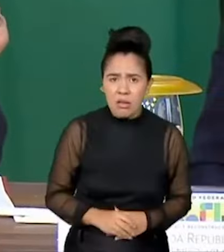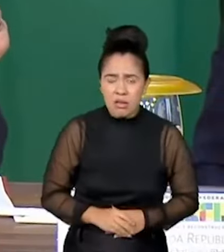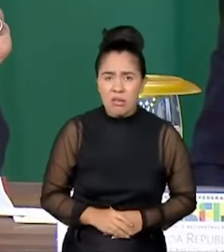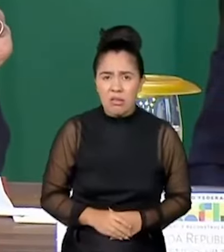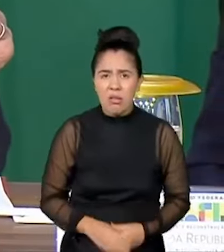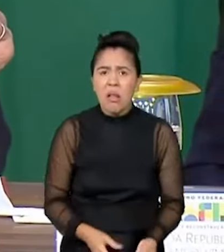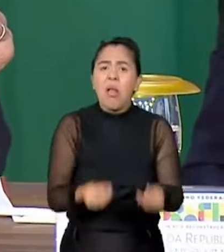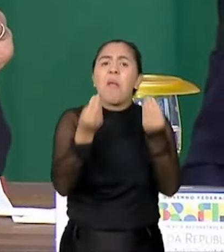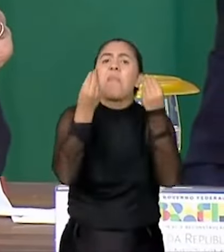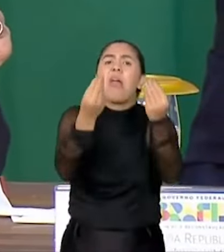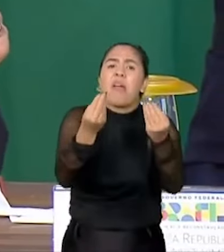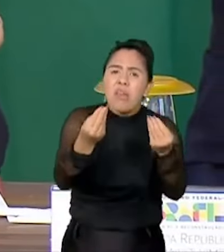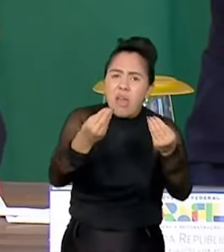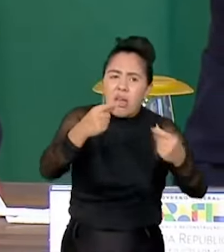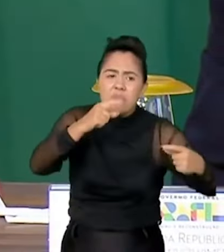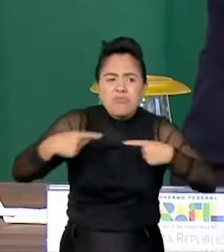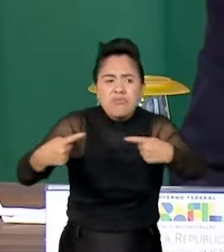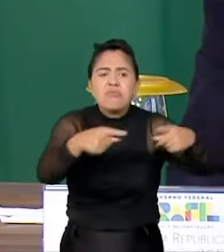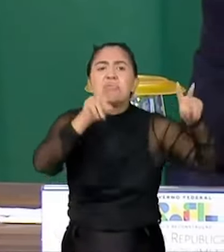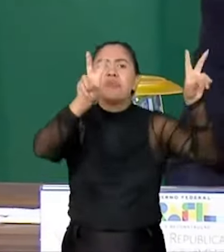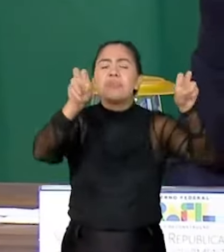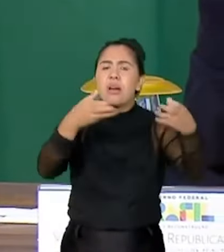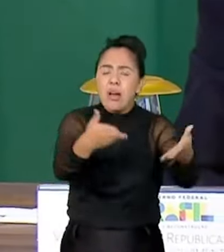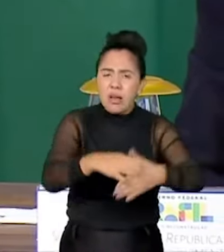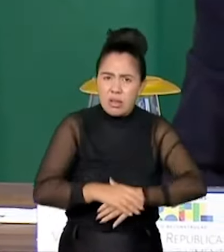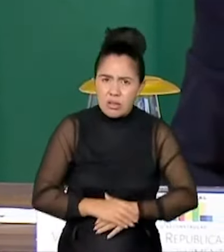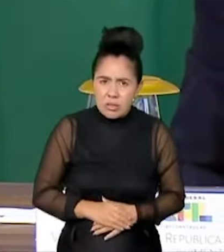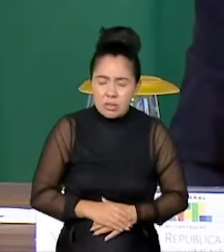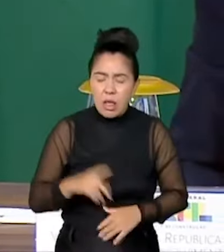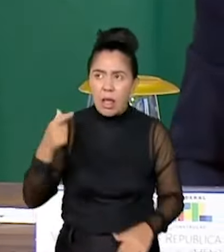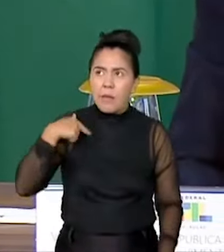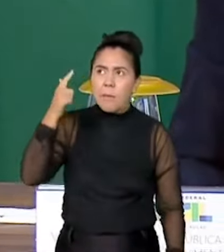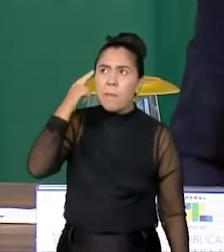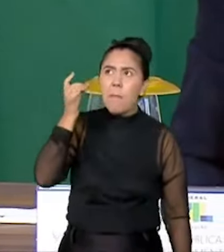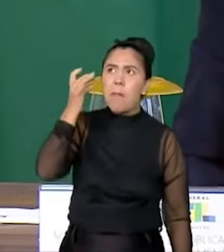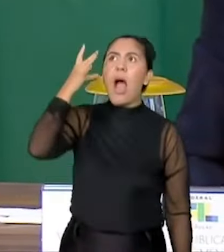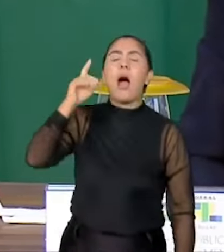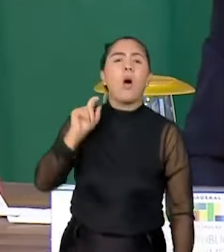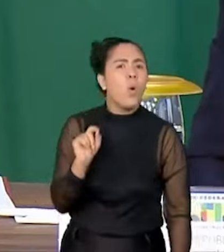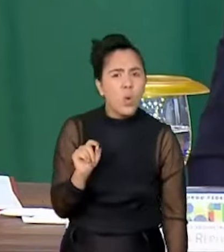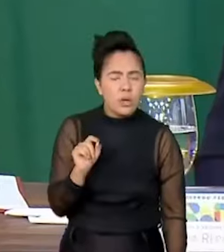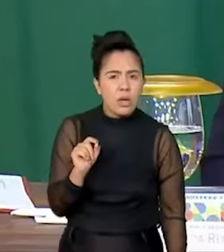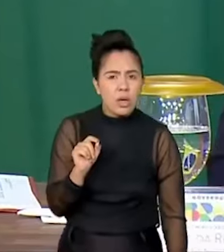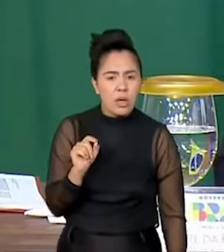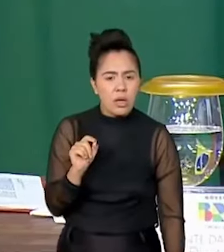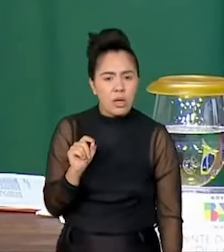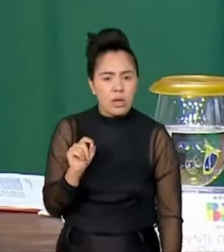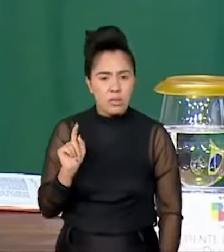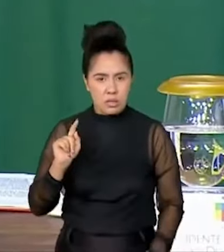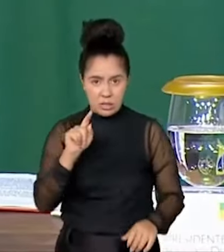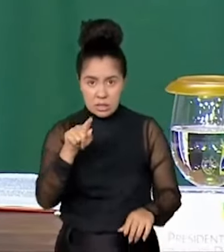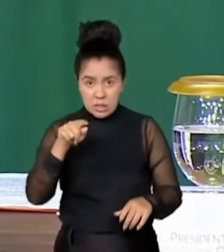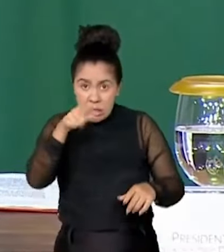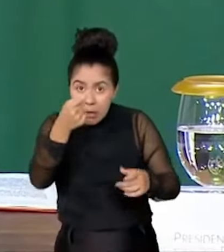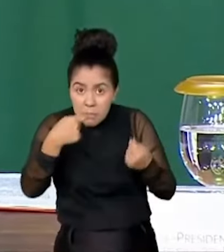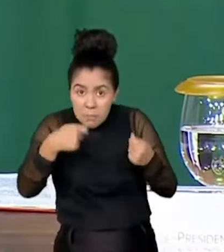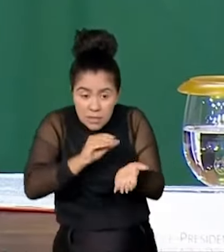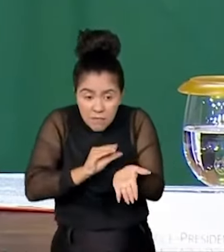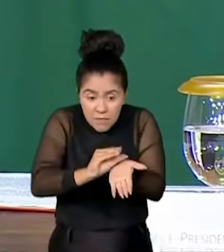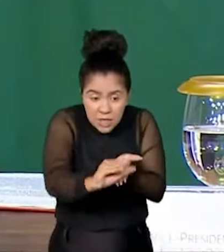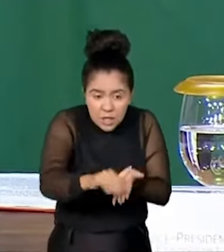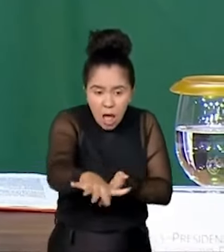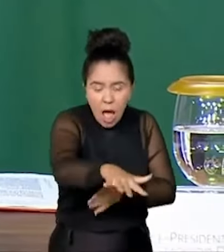tratar disso? Mas o que, que veio na nossa cabeça? O que a gente não quiser investir em educação